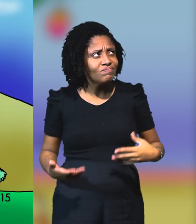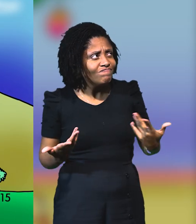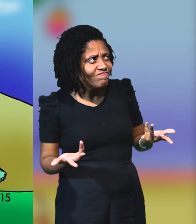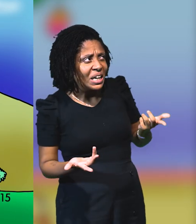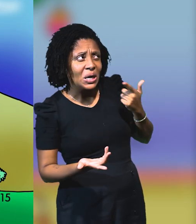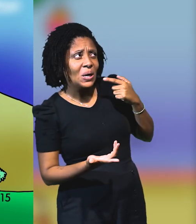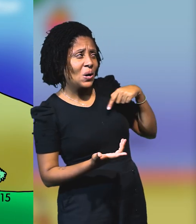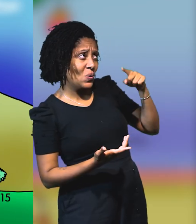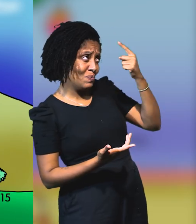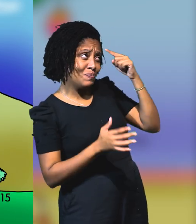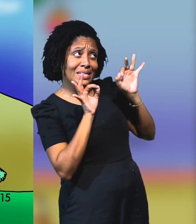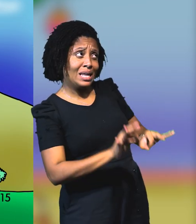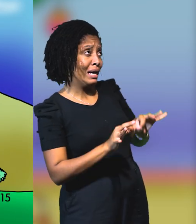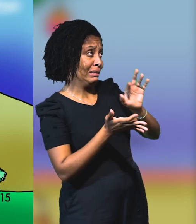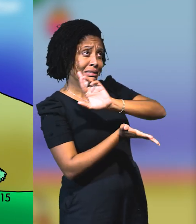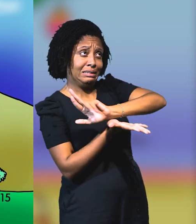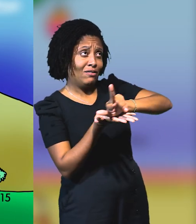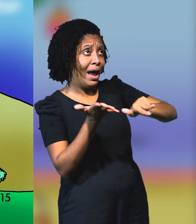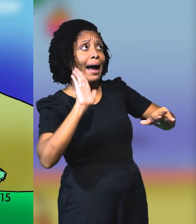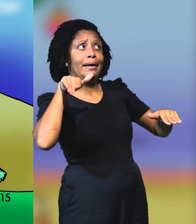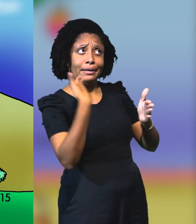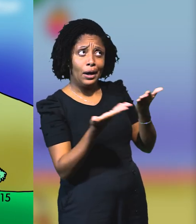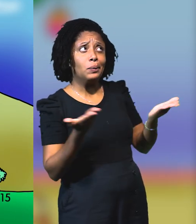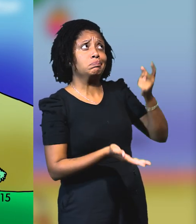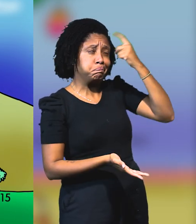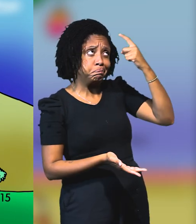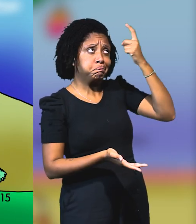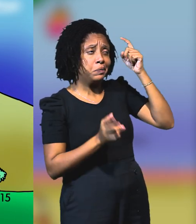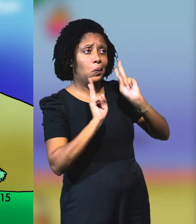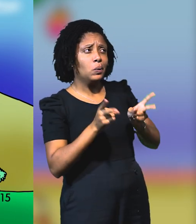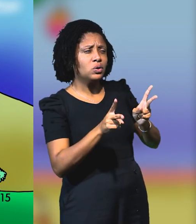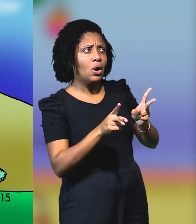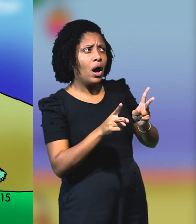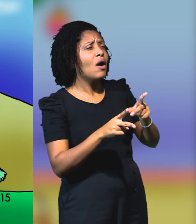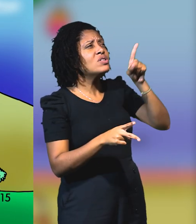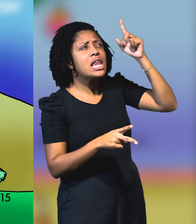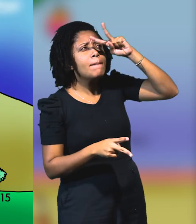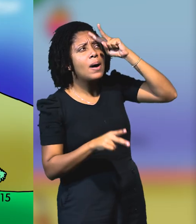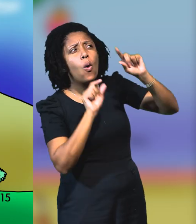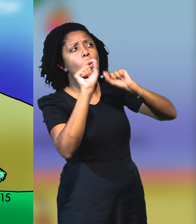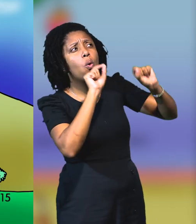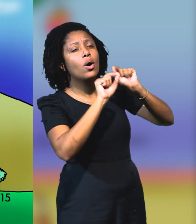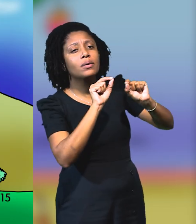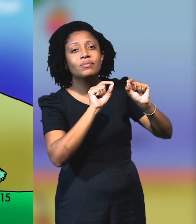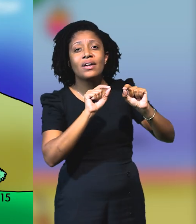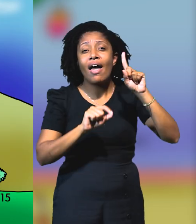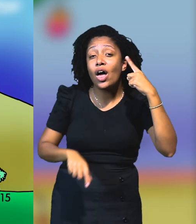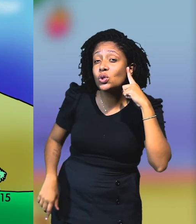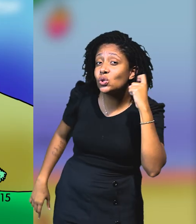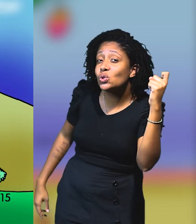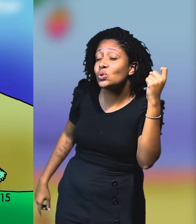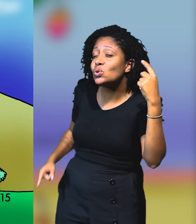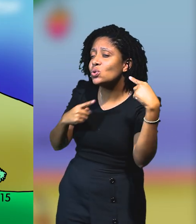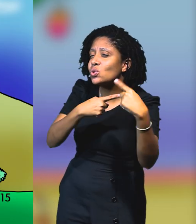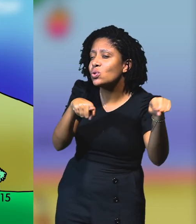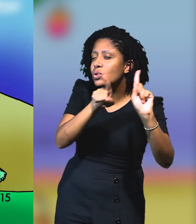Com certeza, muitas coisas. Até hoje ele é. Mas me fala, o que trouxe a lembrança? Um som, com